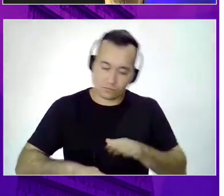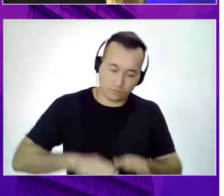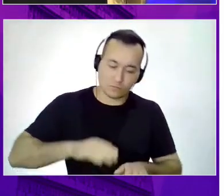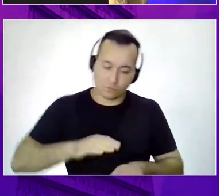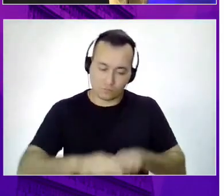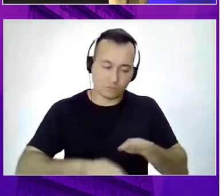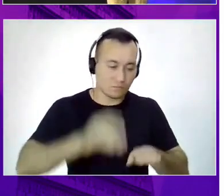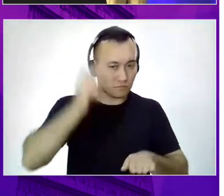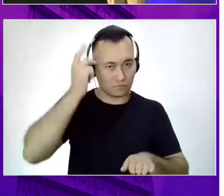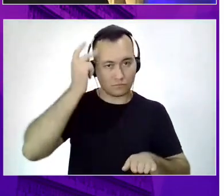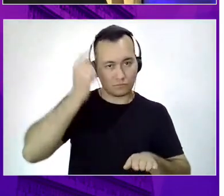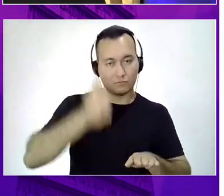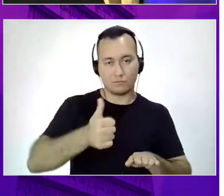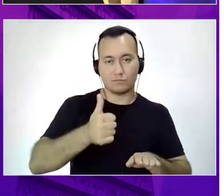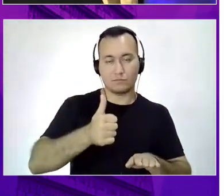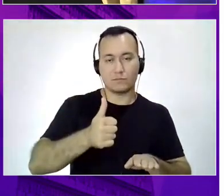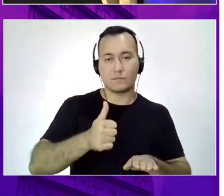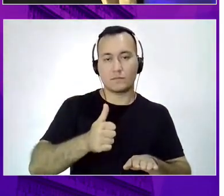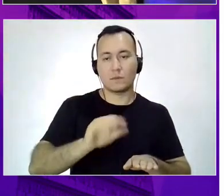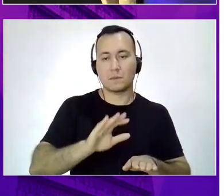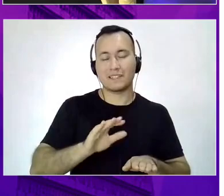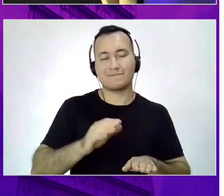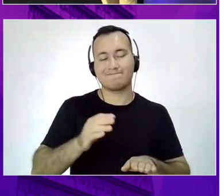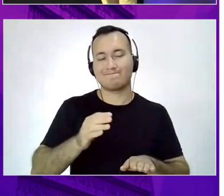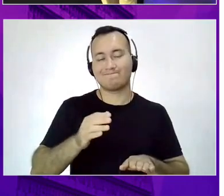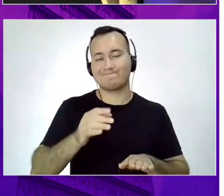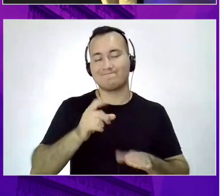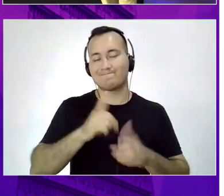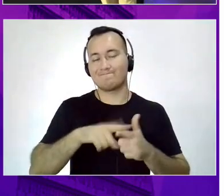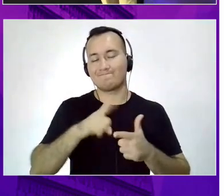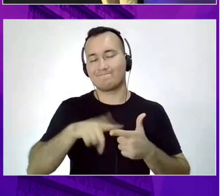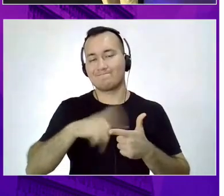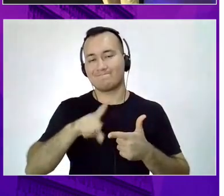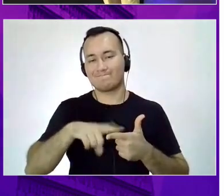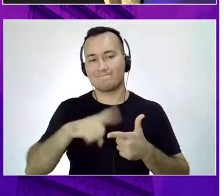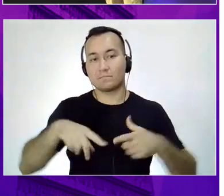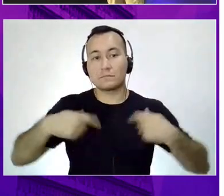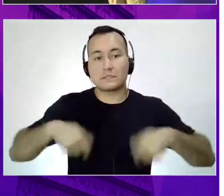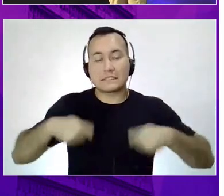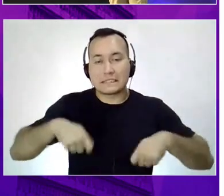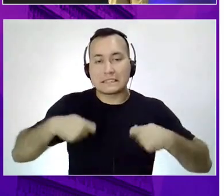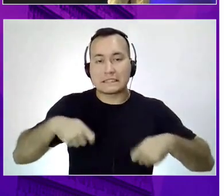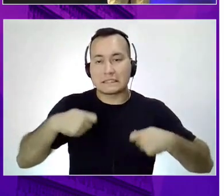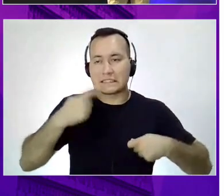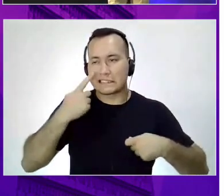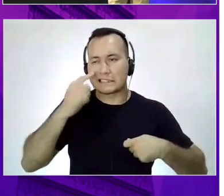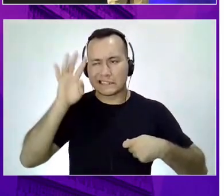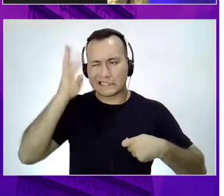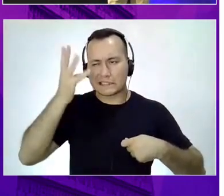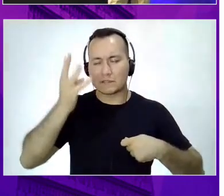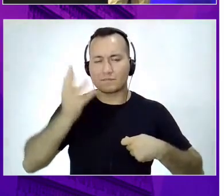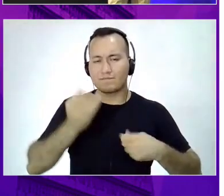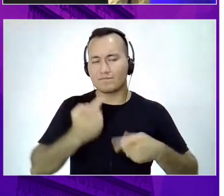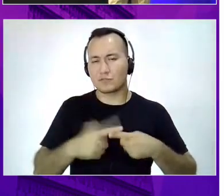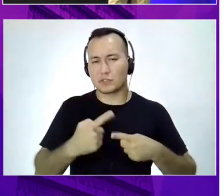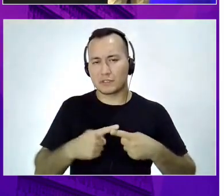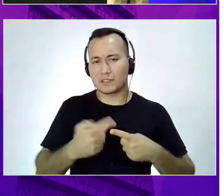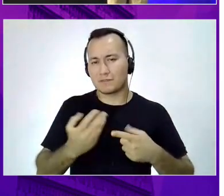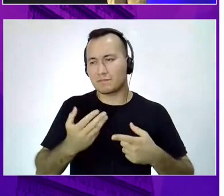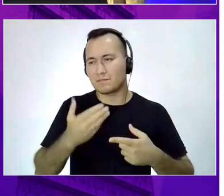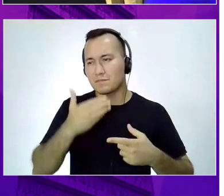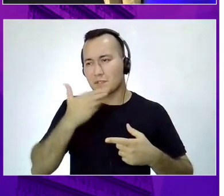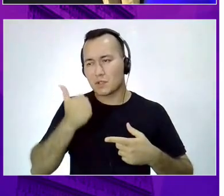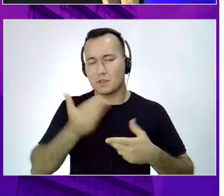resolver. E o outro problema, o último, que a gente abstraiu lá da solução de Pix, foi nesse envio, né? Nesse próprio envio, a gente